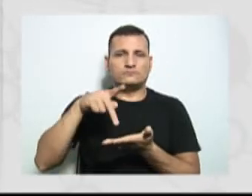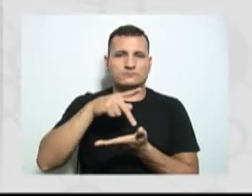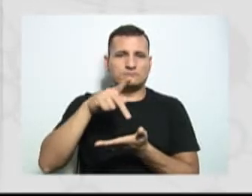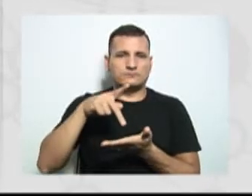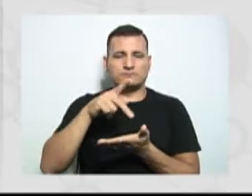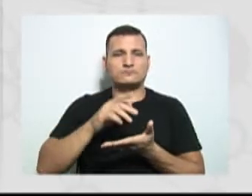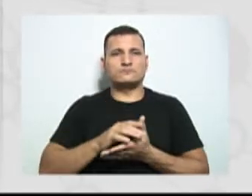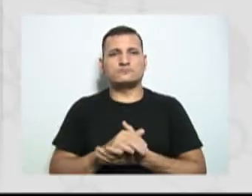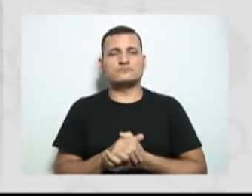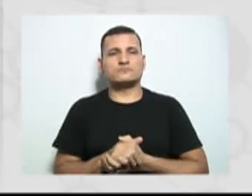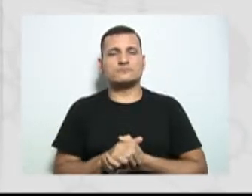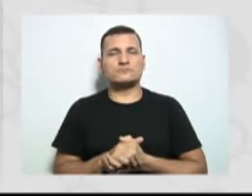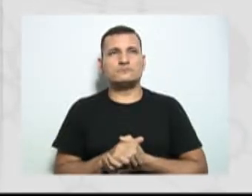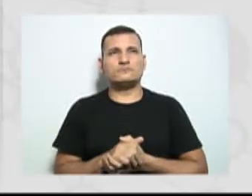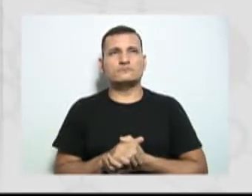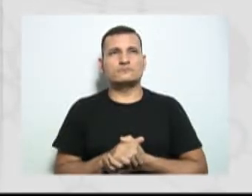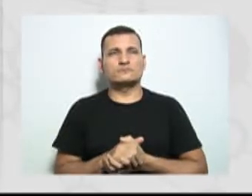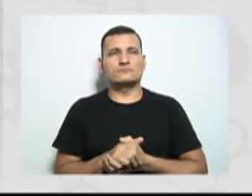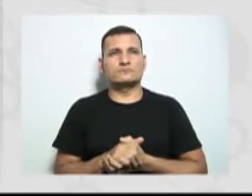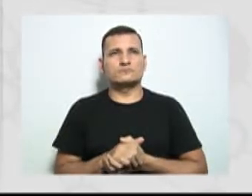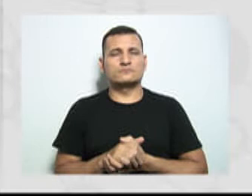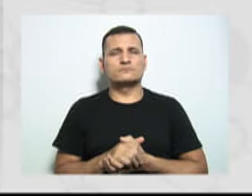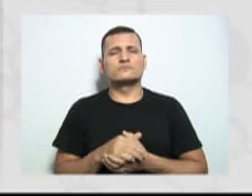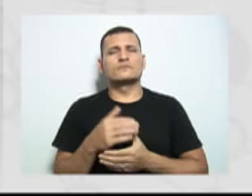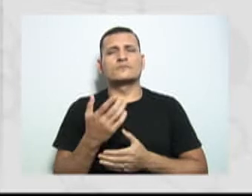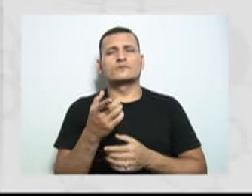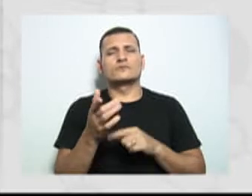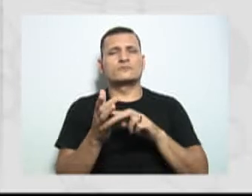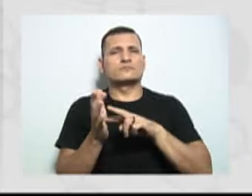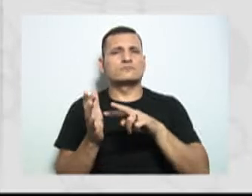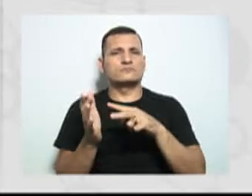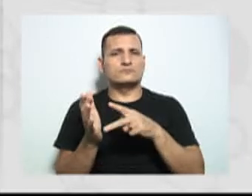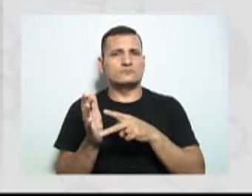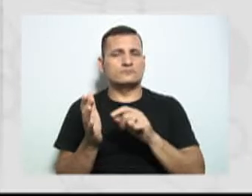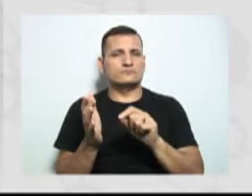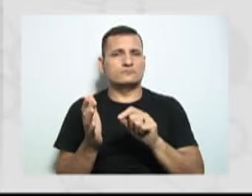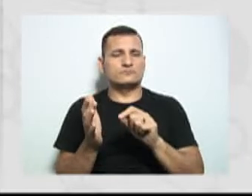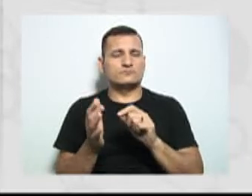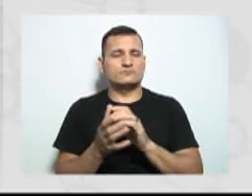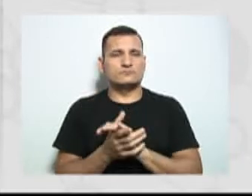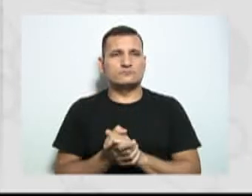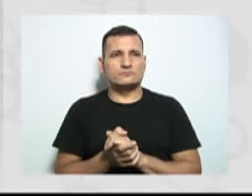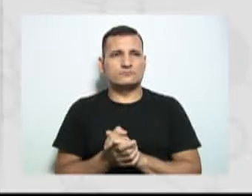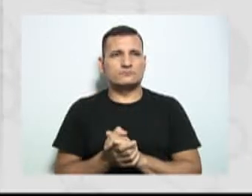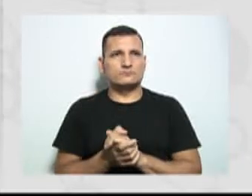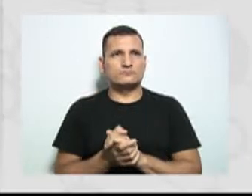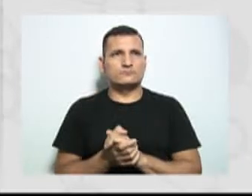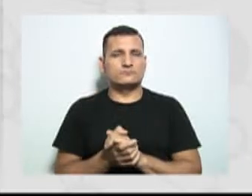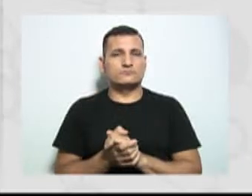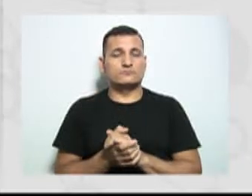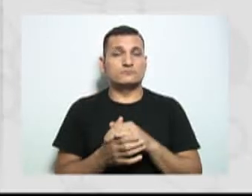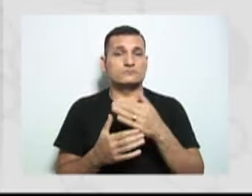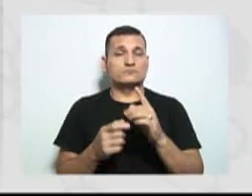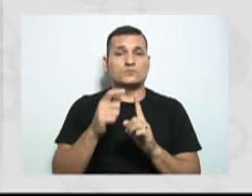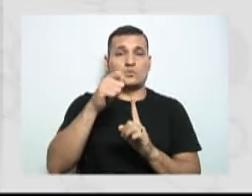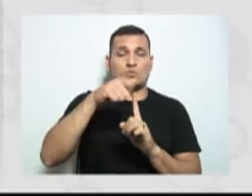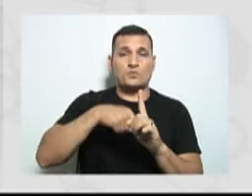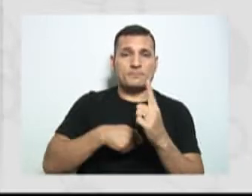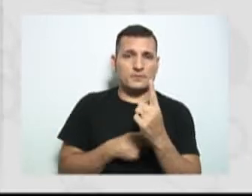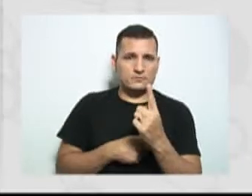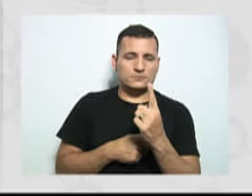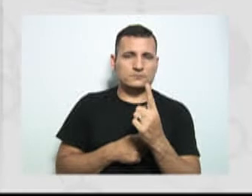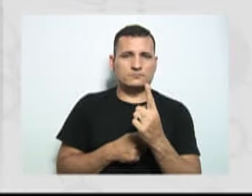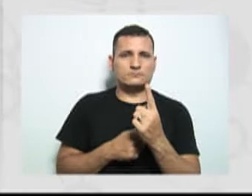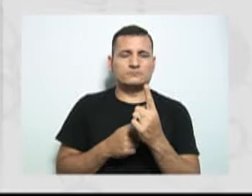446 pudins. Isso significa o quê? Bom, então, no mês, eu vou ter que